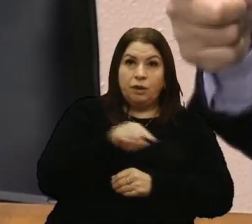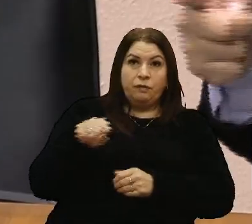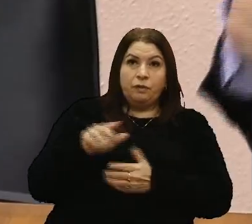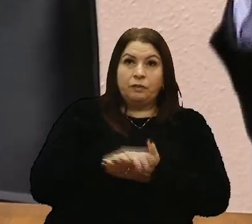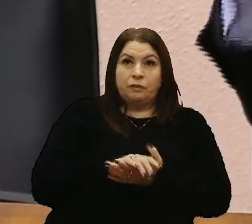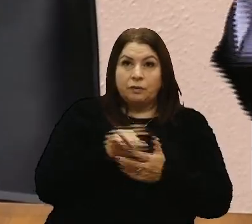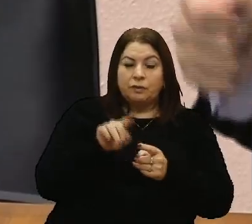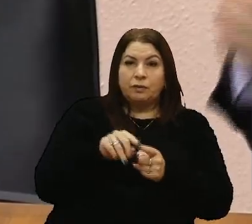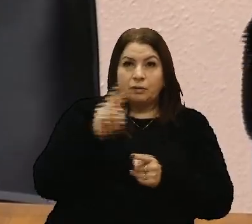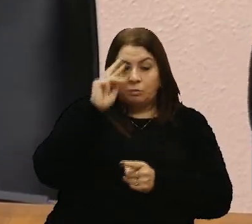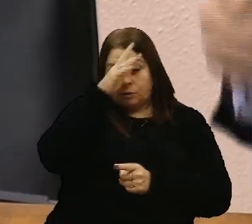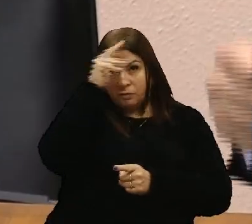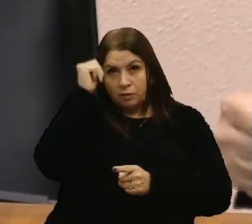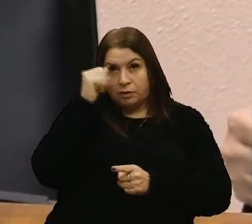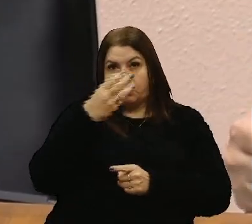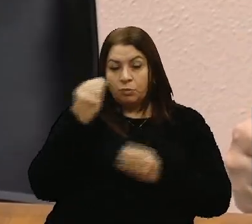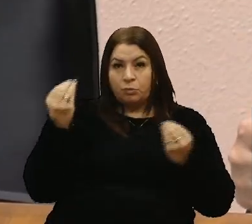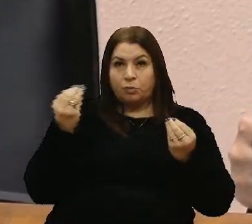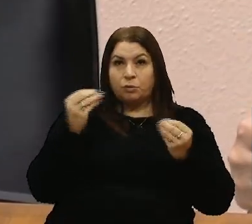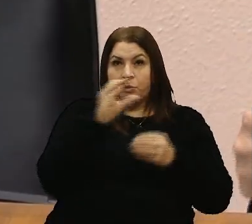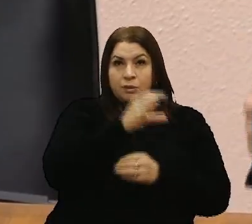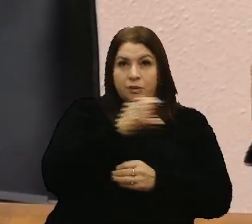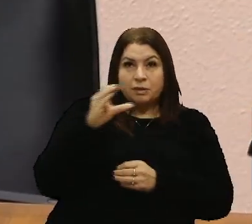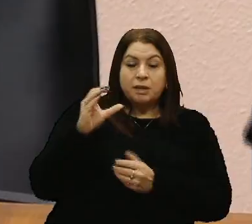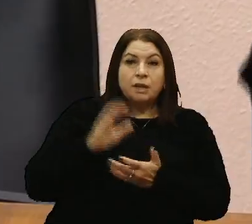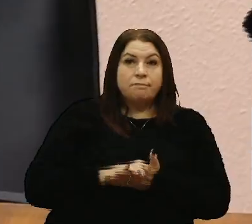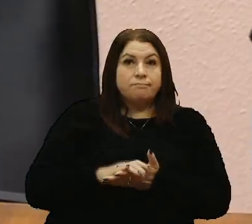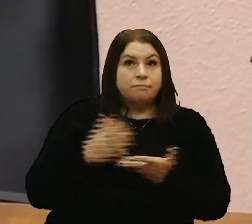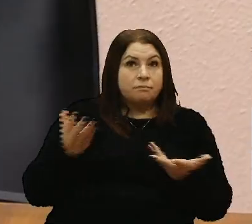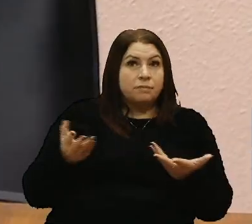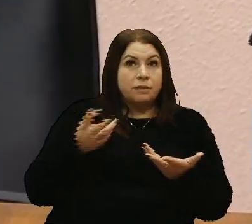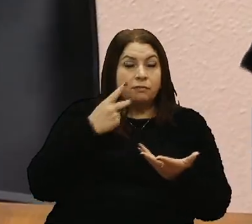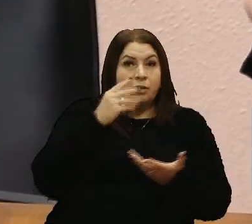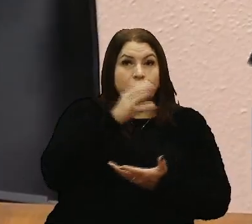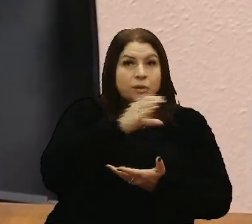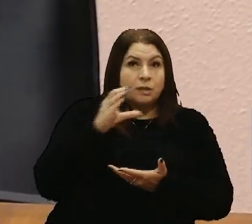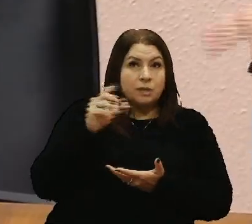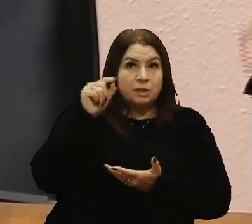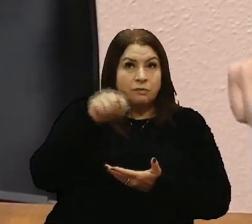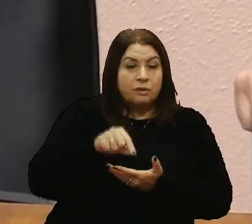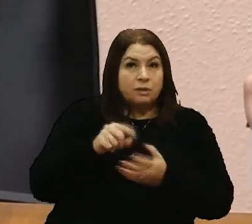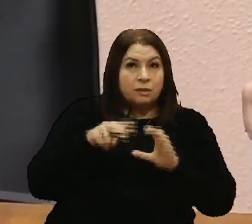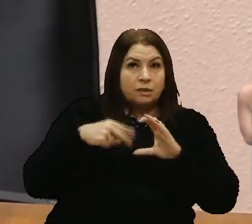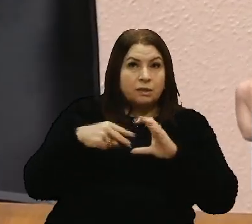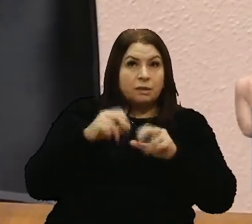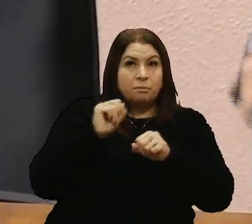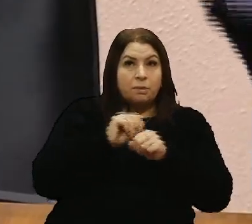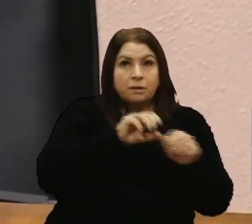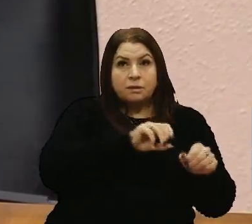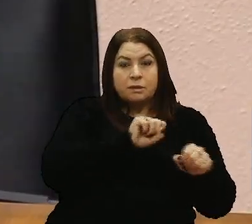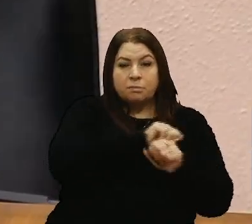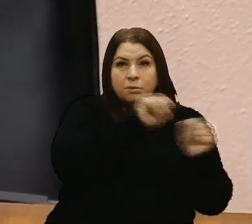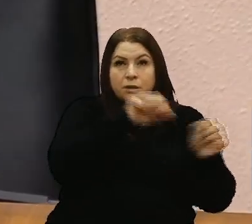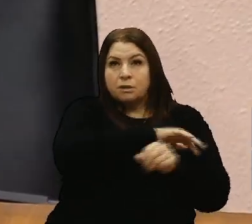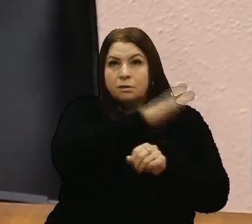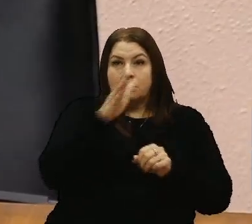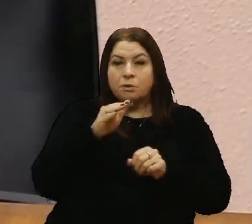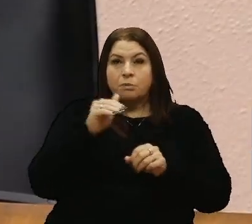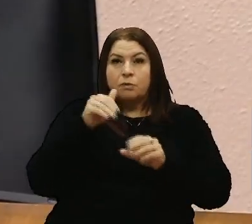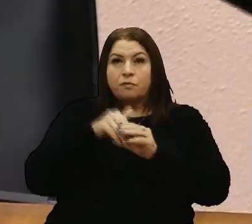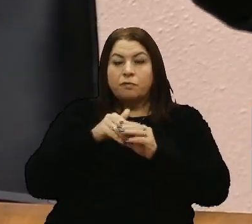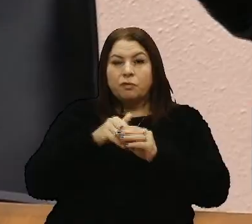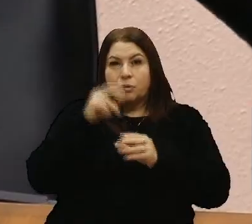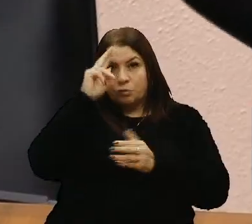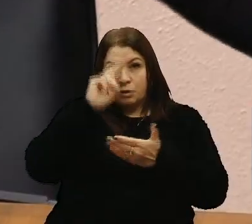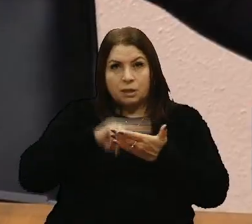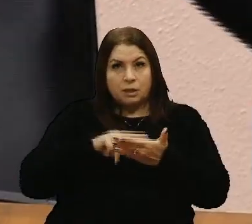que o prefeito, tem muita gente, tem um monte de CC. E dizer pros CCs que vêm aqui na Câmara e passam a manhã inteira aqui, tem que buscar os votos pro Neri fora.